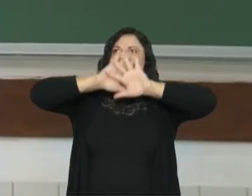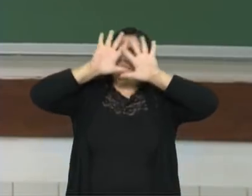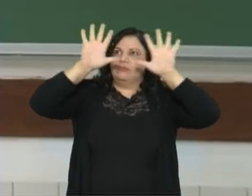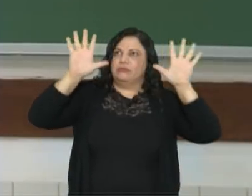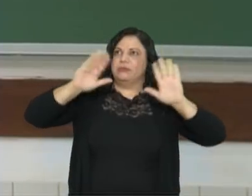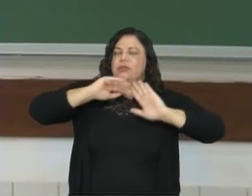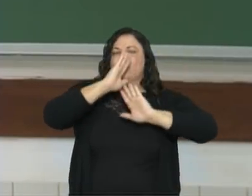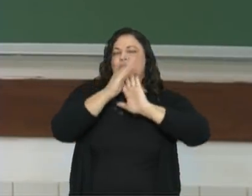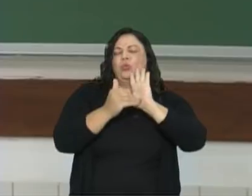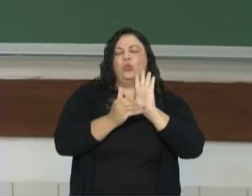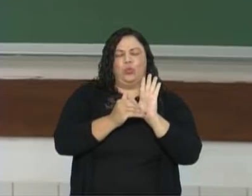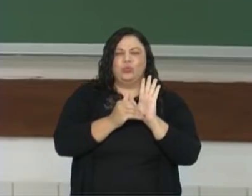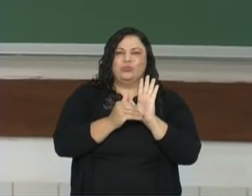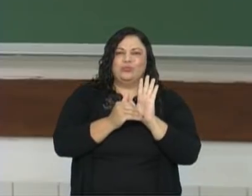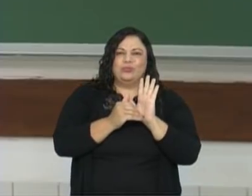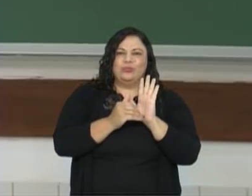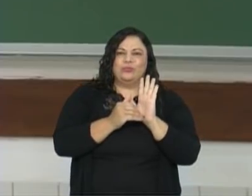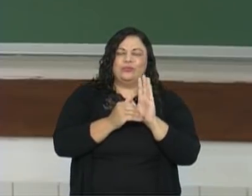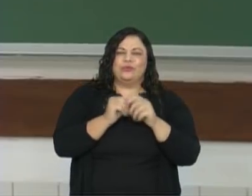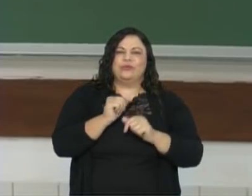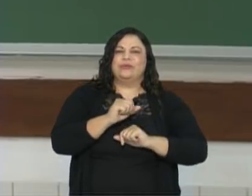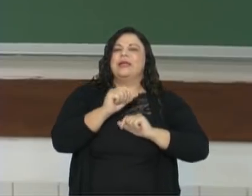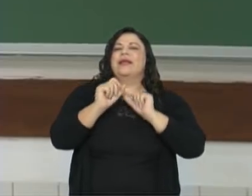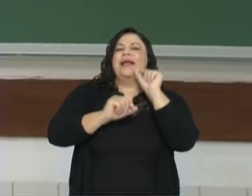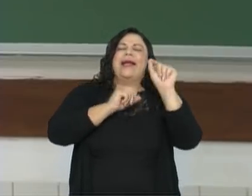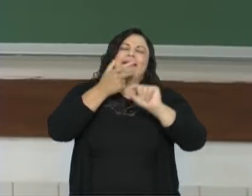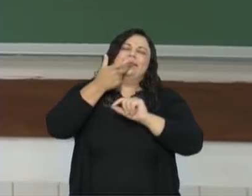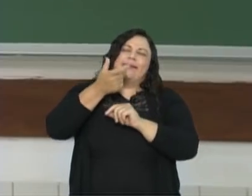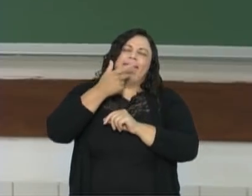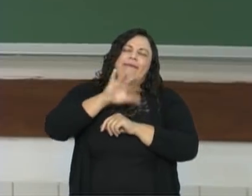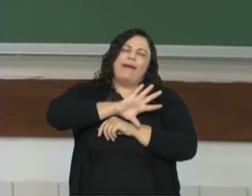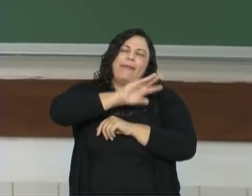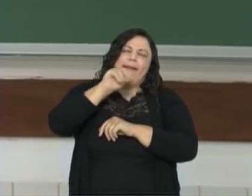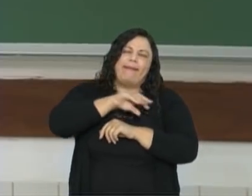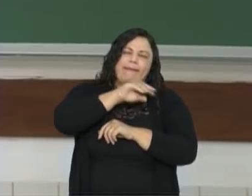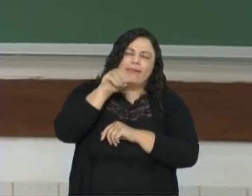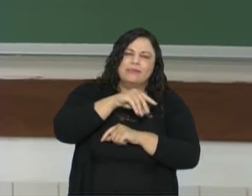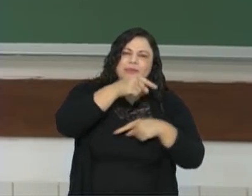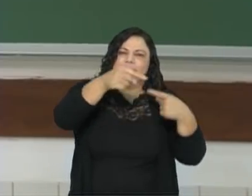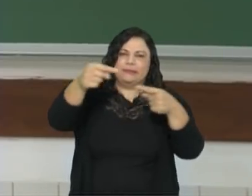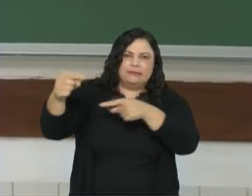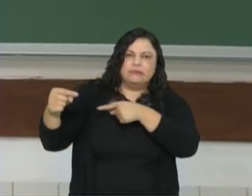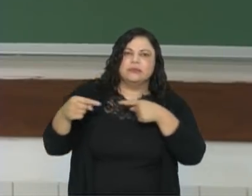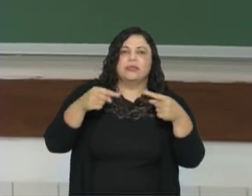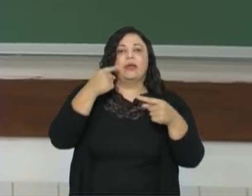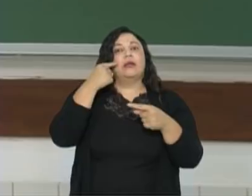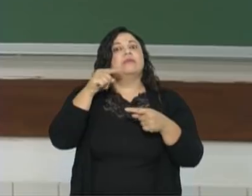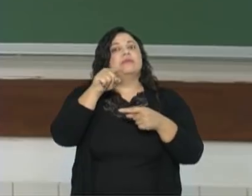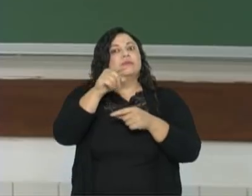todos esses boatos absurdos a respeito do nióbio, espero que vocês consigam acompanhar com